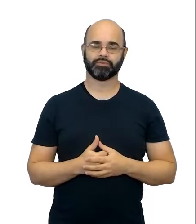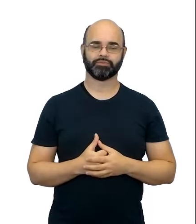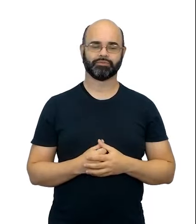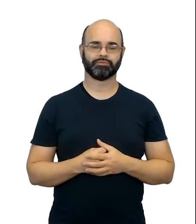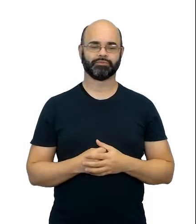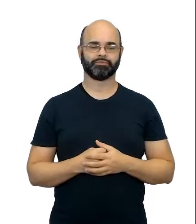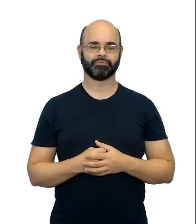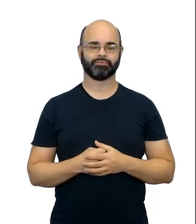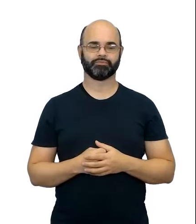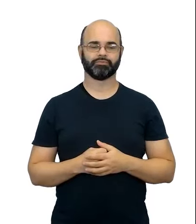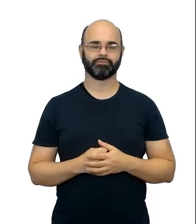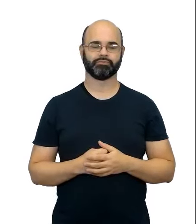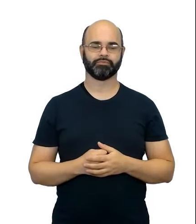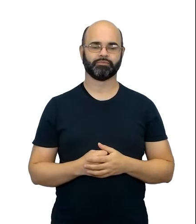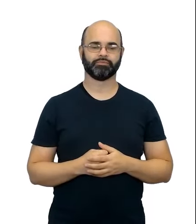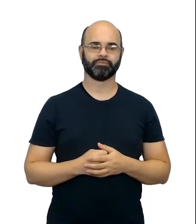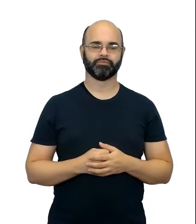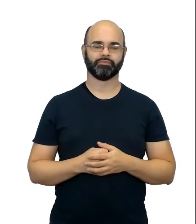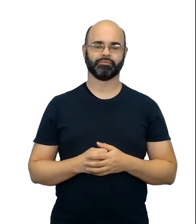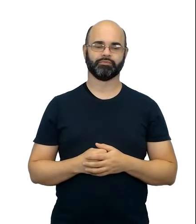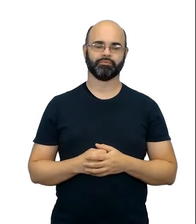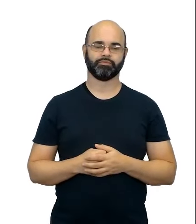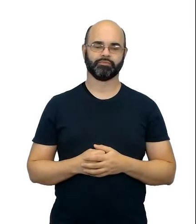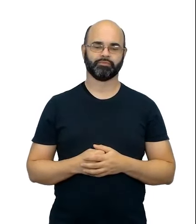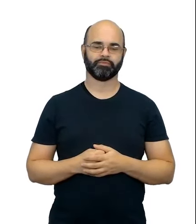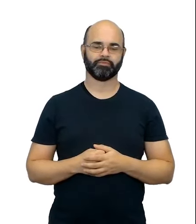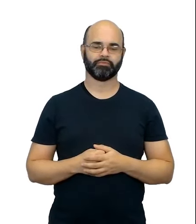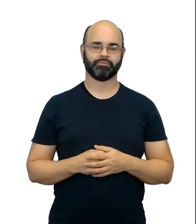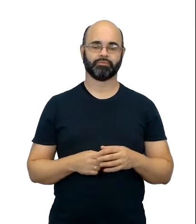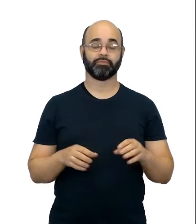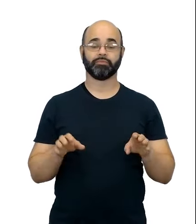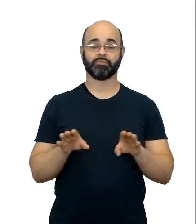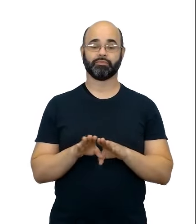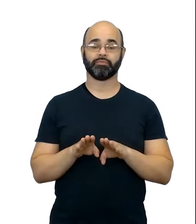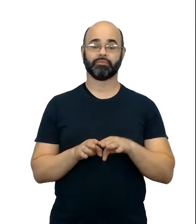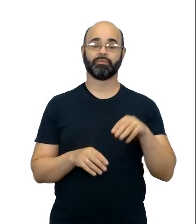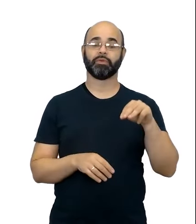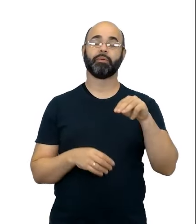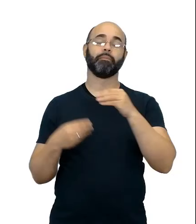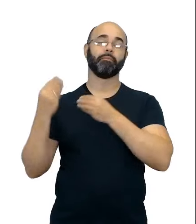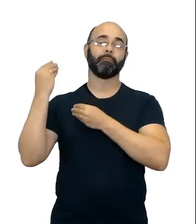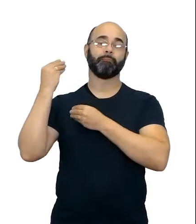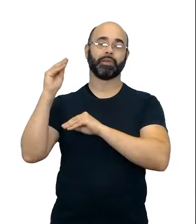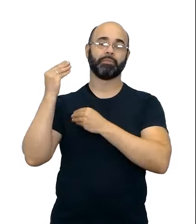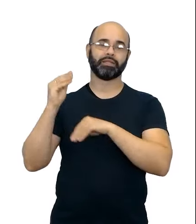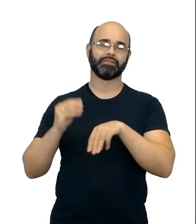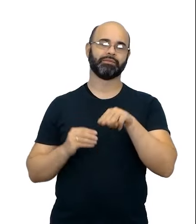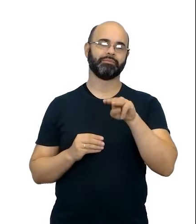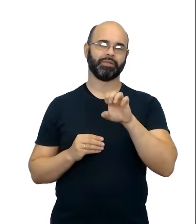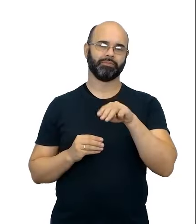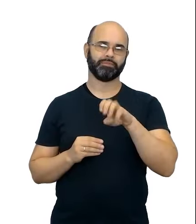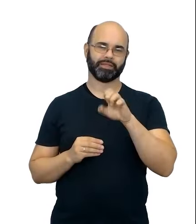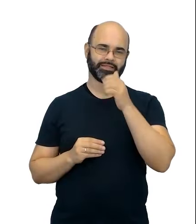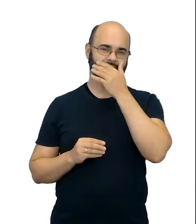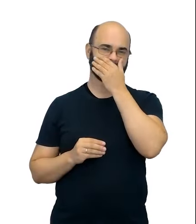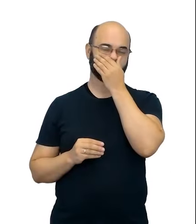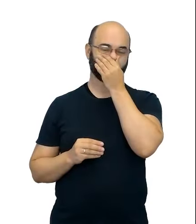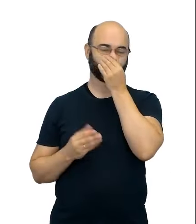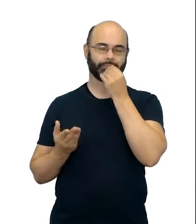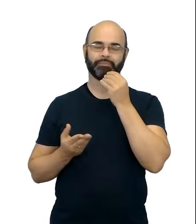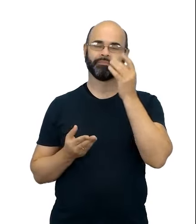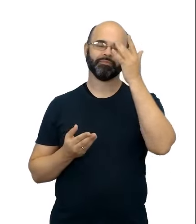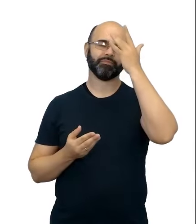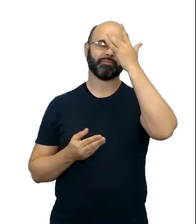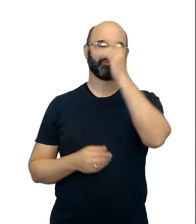mais, trataremos de meme. Os memes estão nas redes sociais, estão na vida dos nossos alunos todos